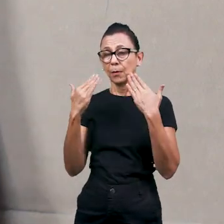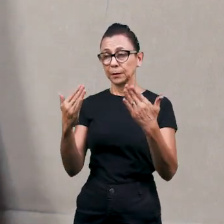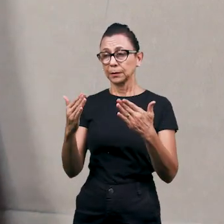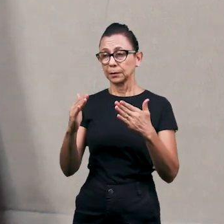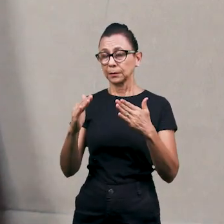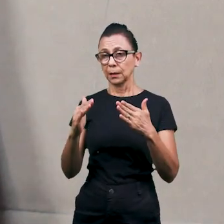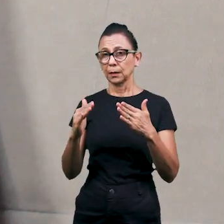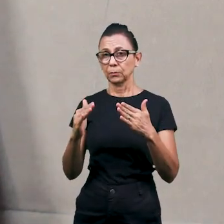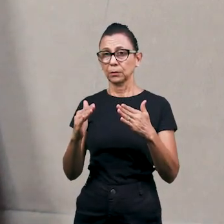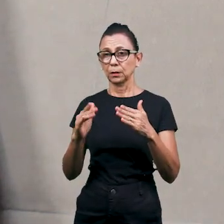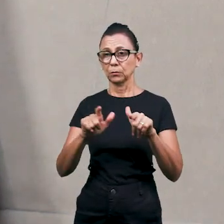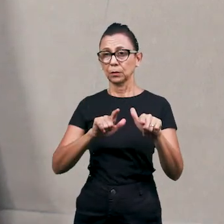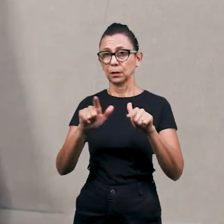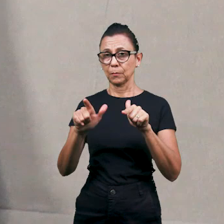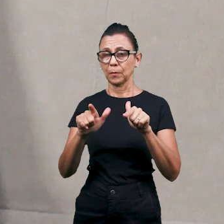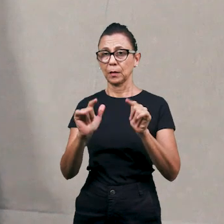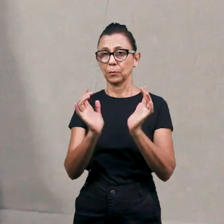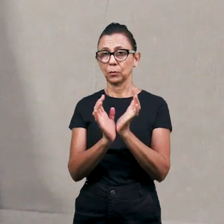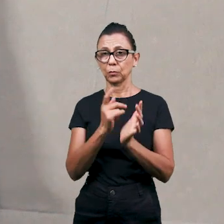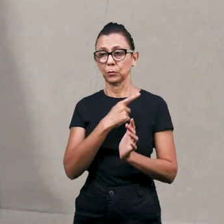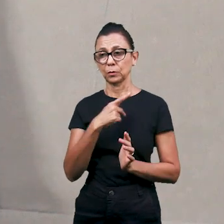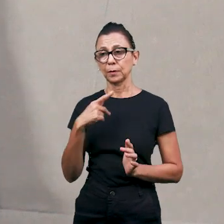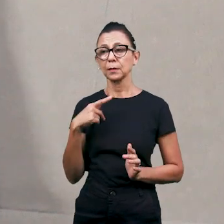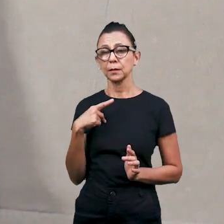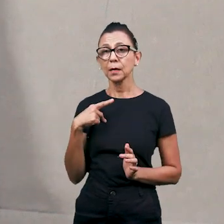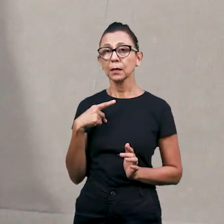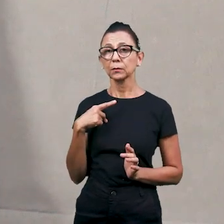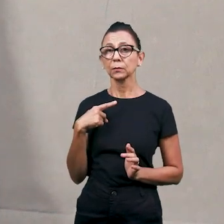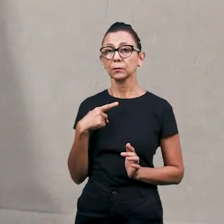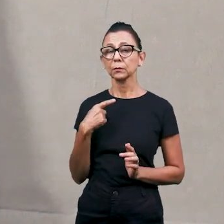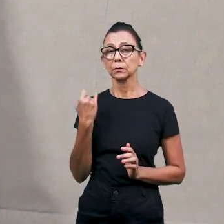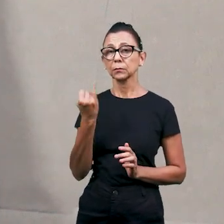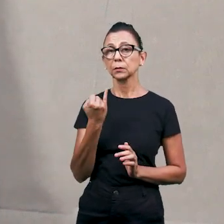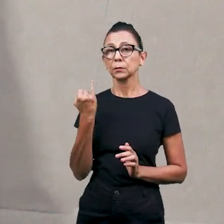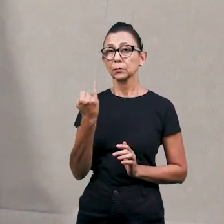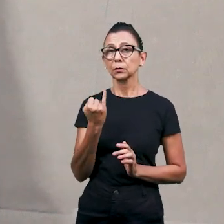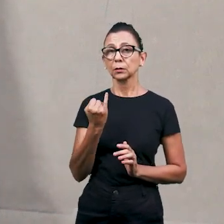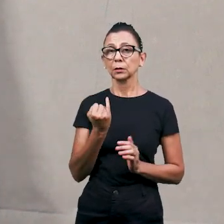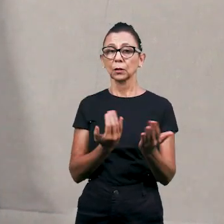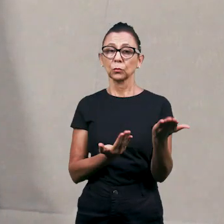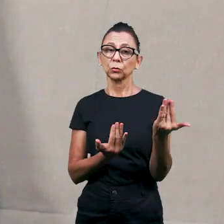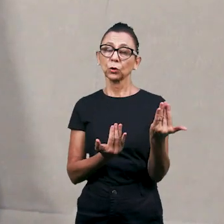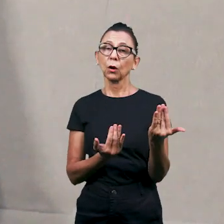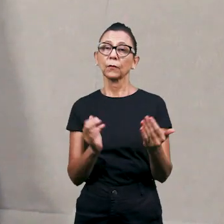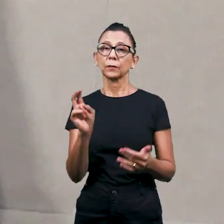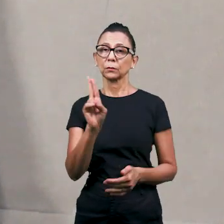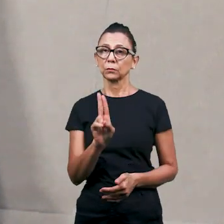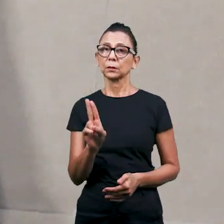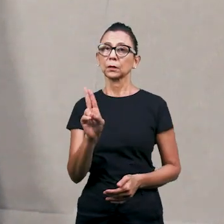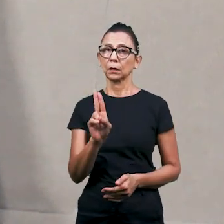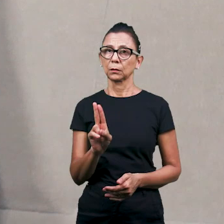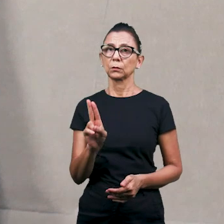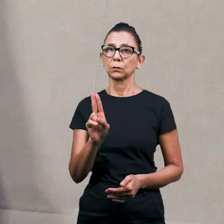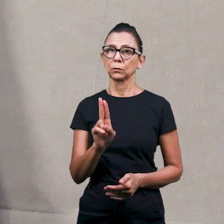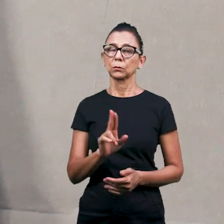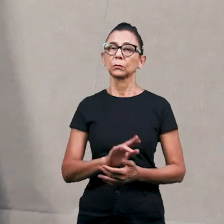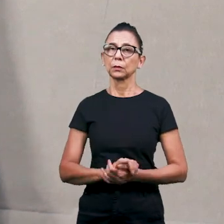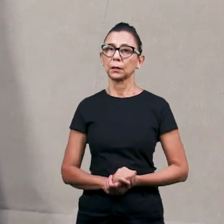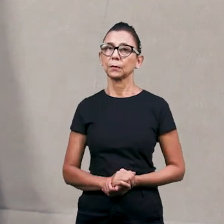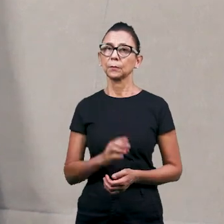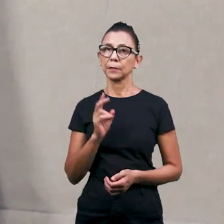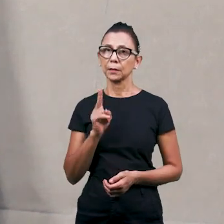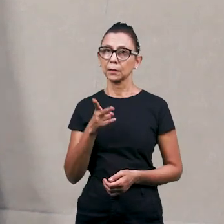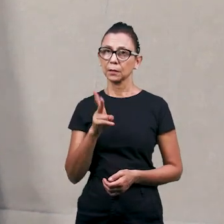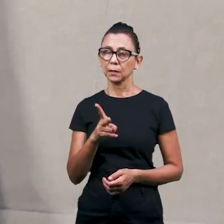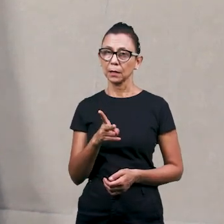jovens sendo usados. Mas foi até a observação feita pelo pastor Gidoti, mas com acompanhamento do